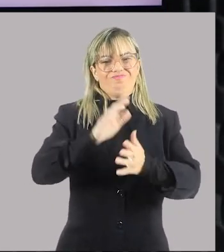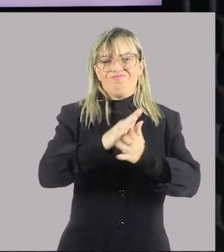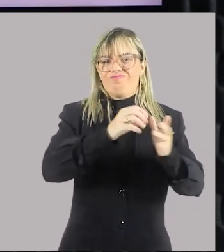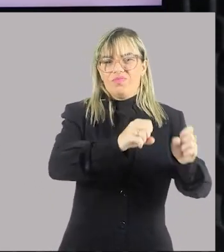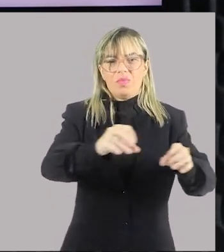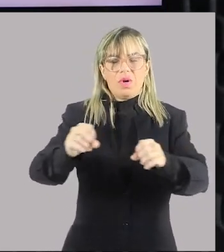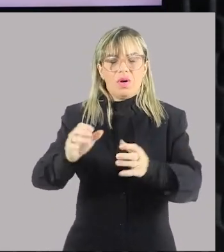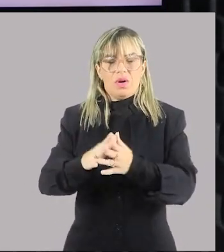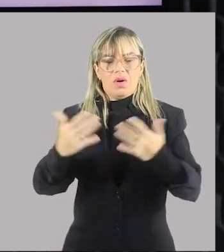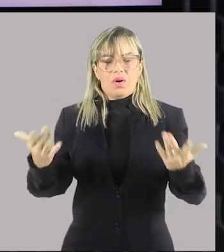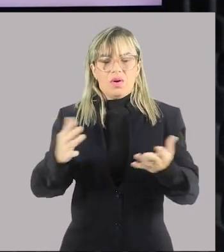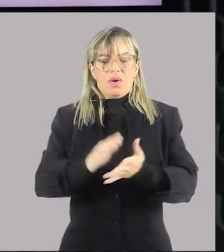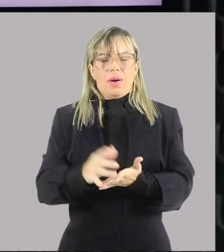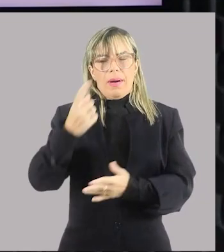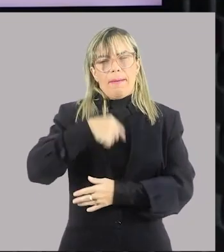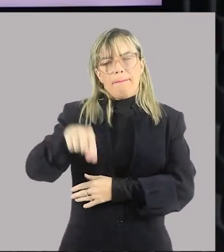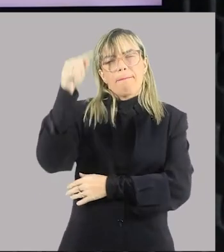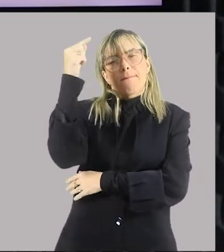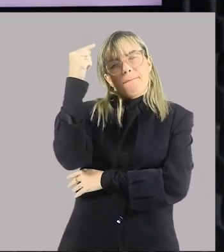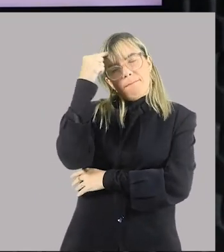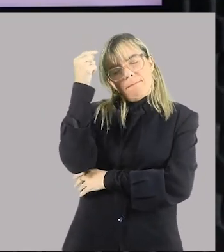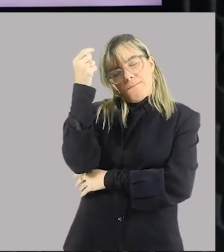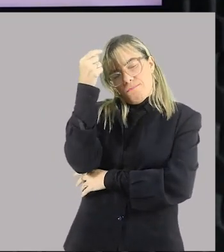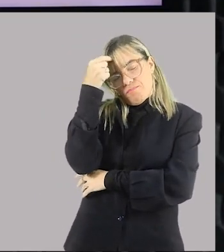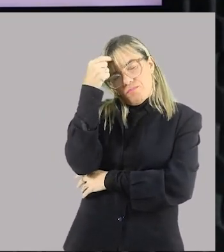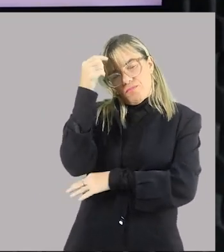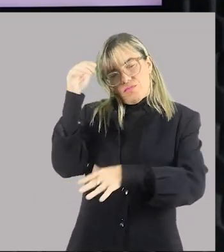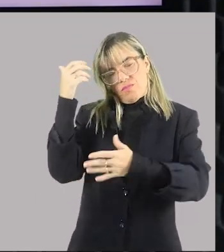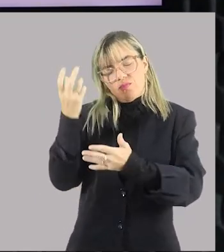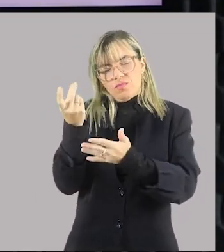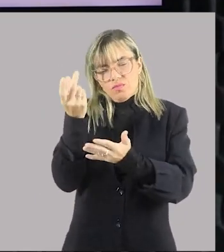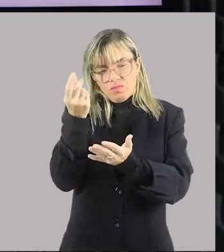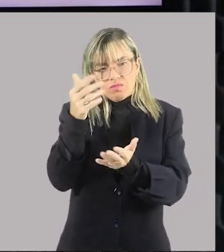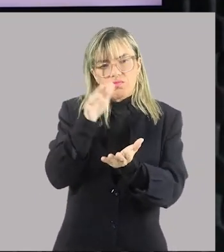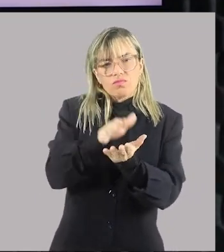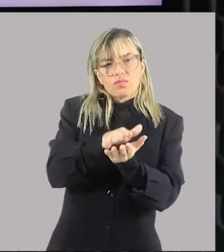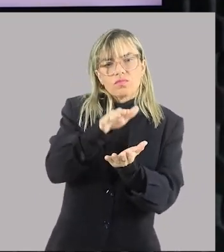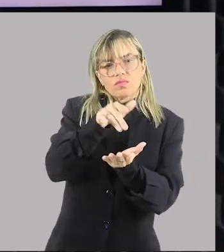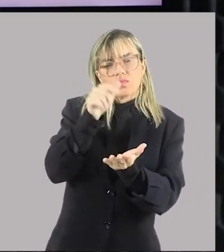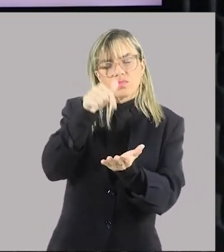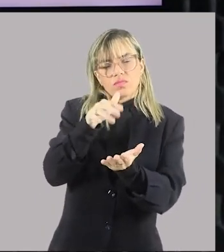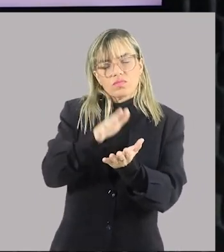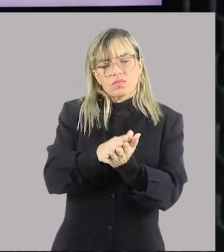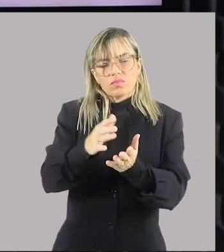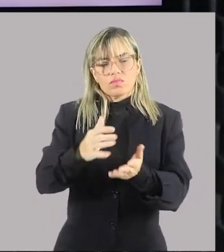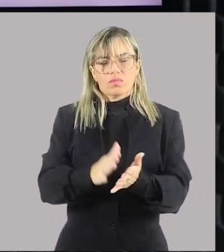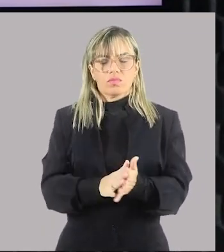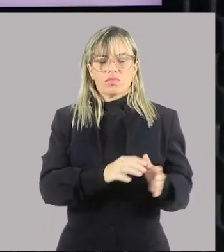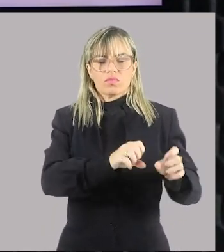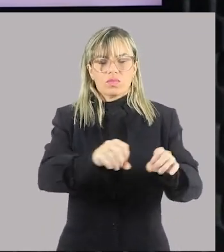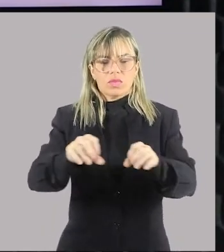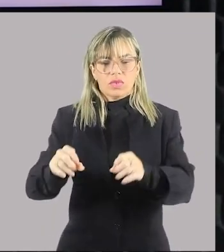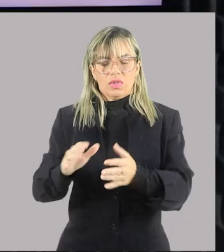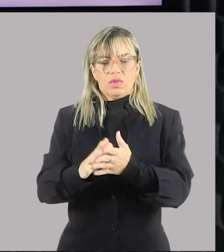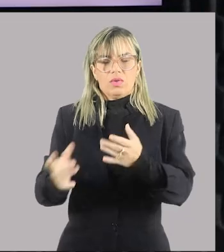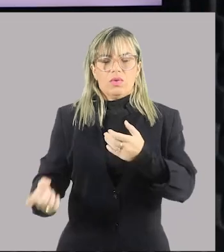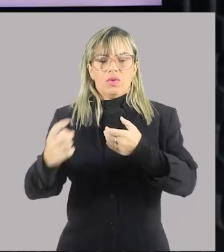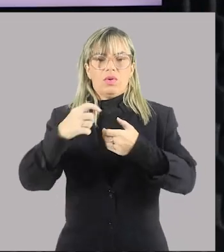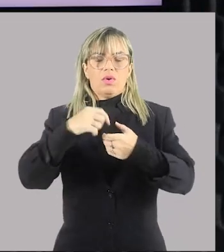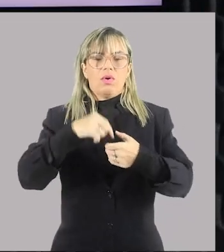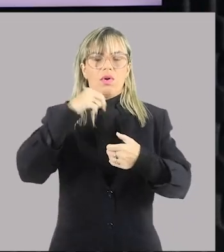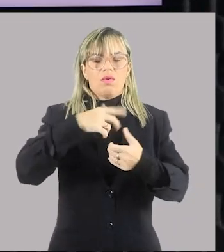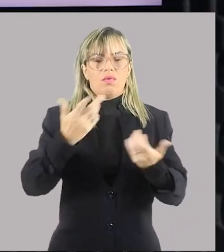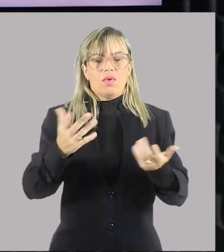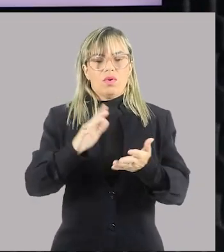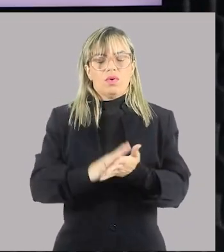Por quê? Imagine só, à medida que a gente investe na educação, isso vai nos dar um retorno